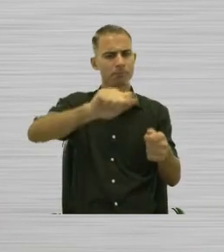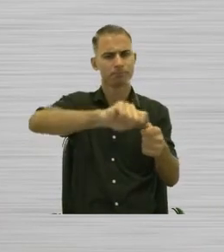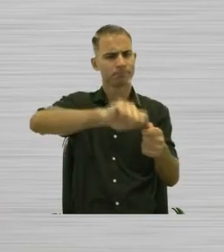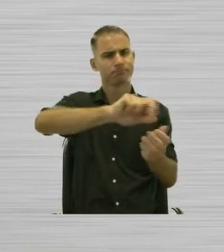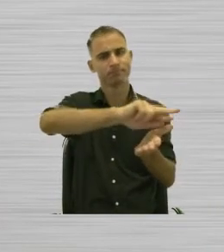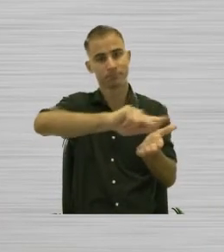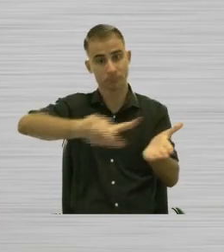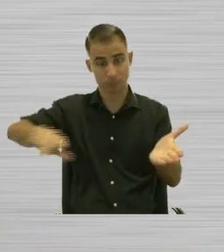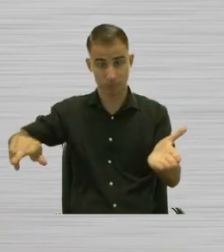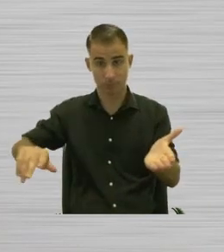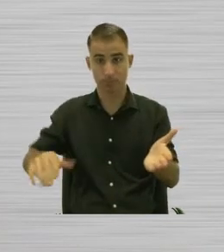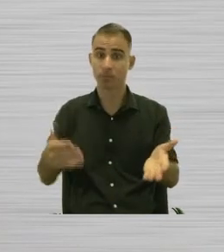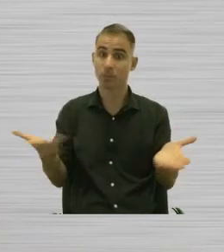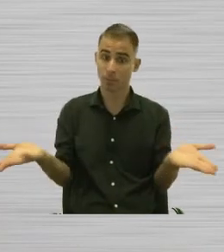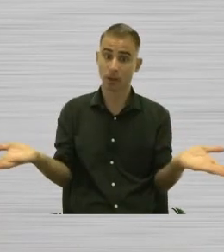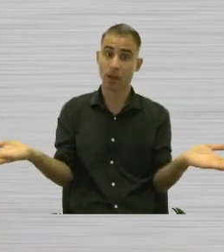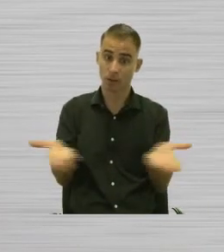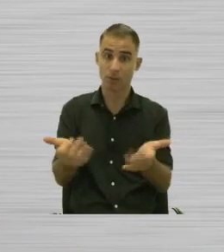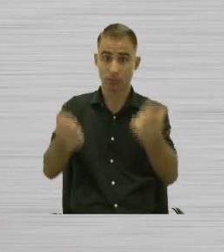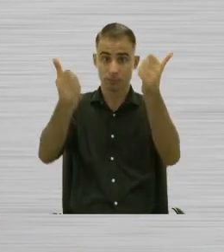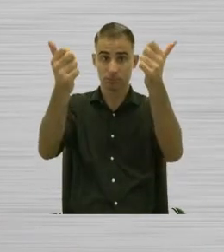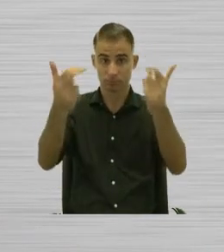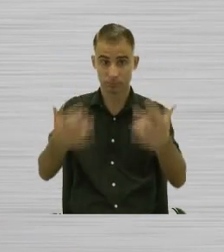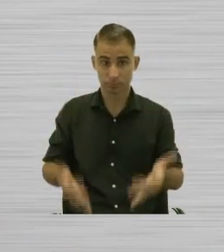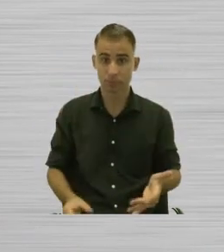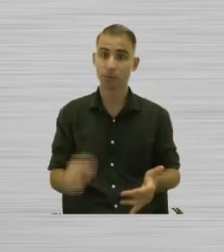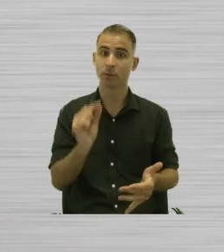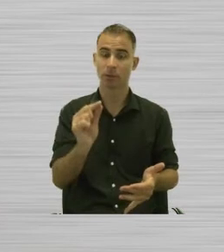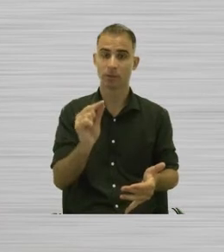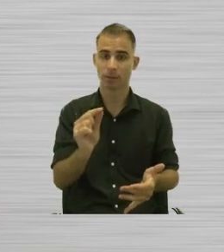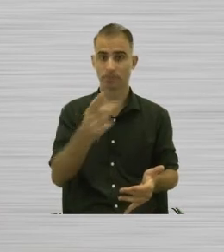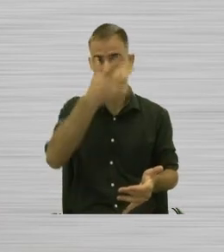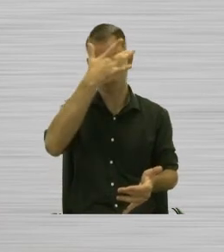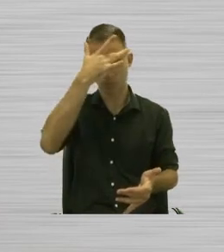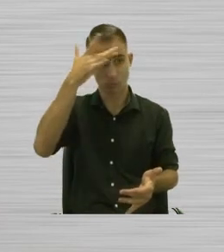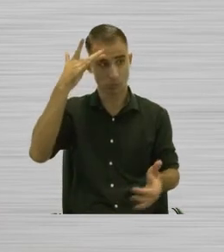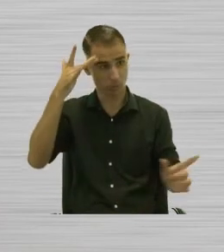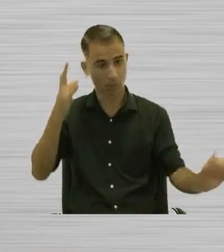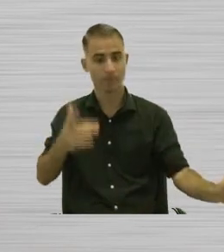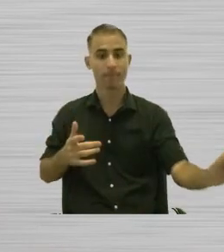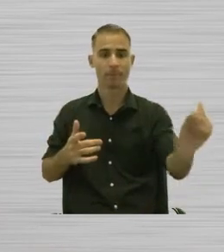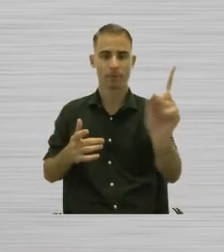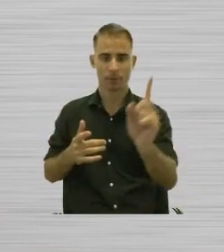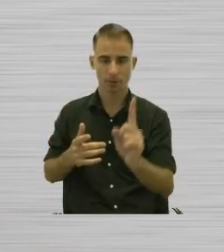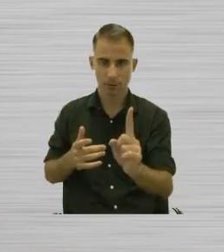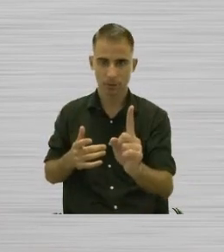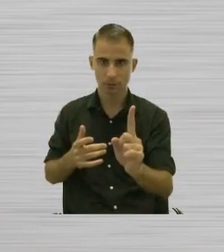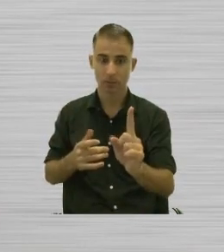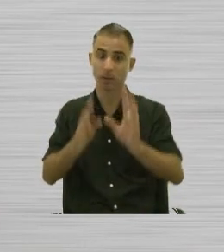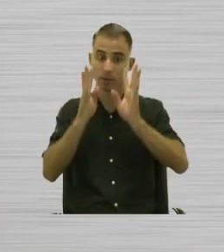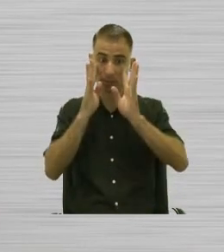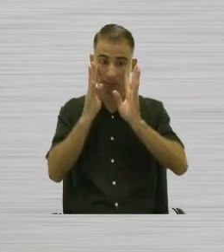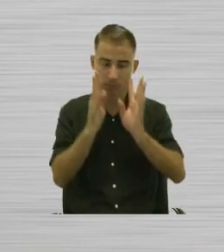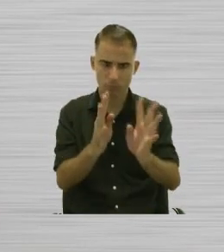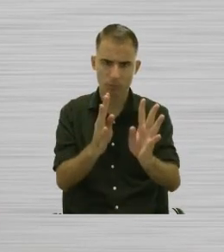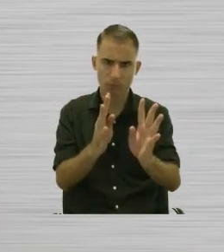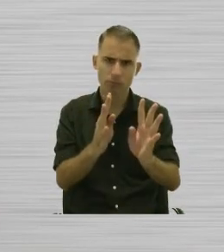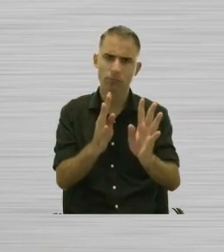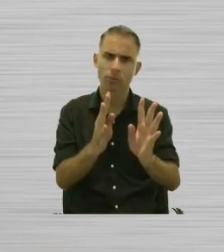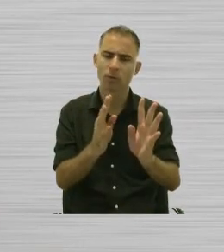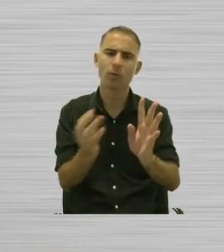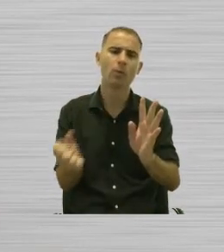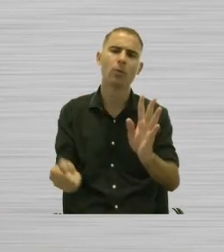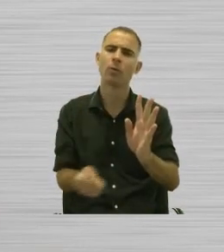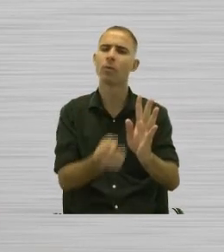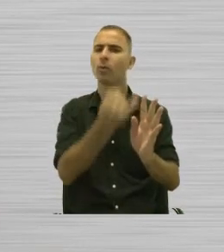a parte de atendimentos. No 3º quadrimestre, nós tivemos mais de 19 mil atendimentos da